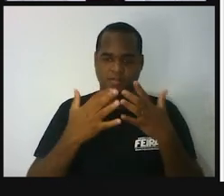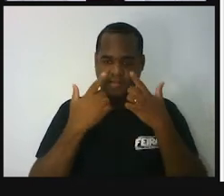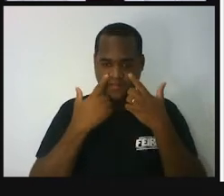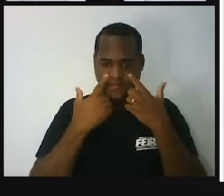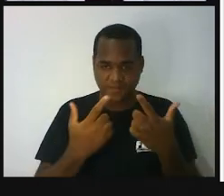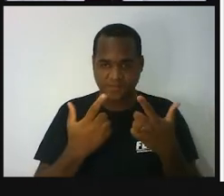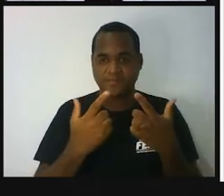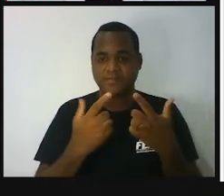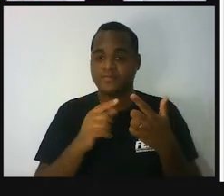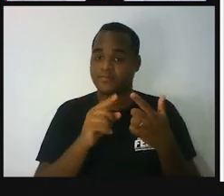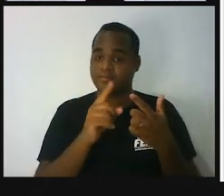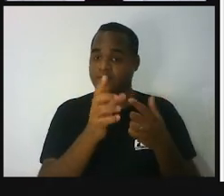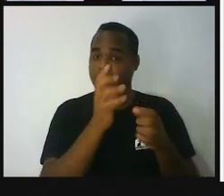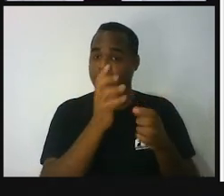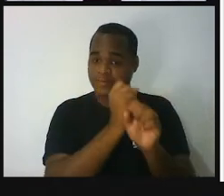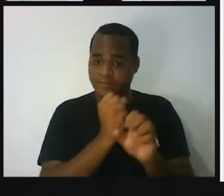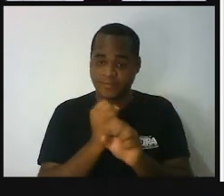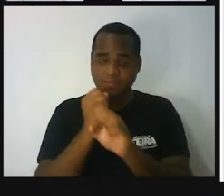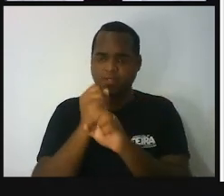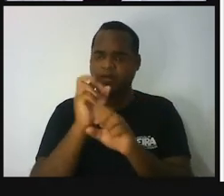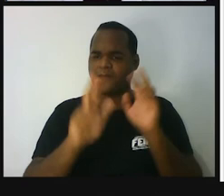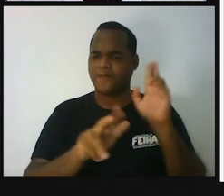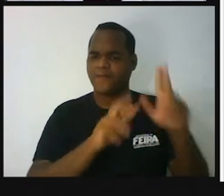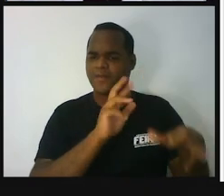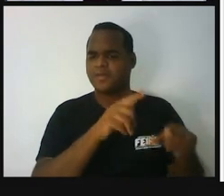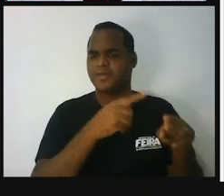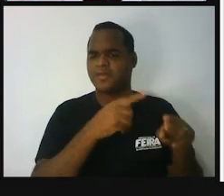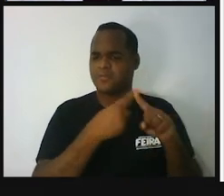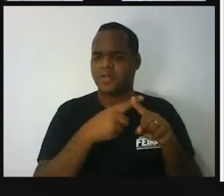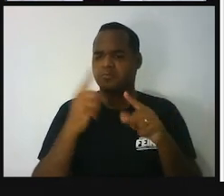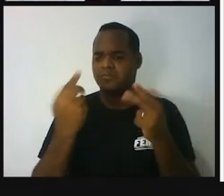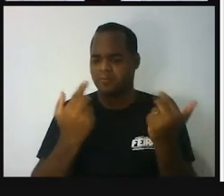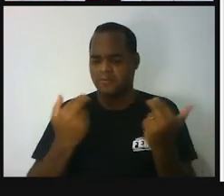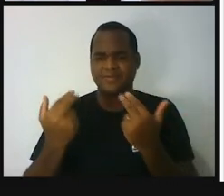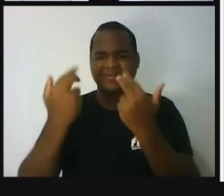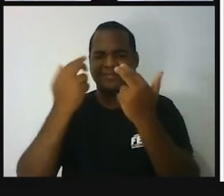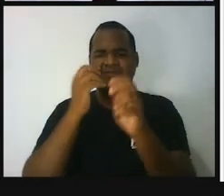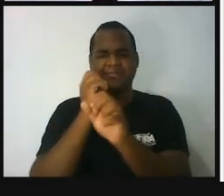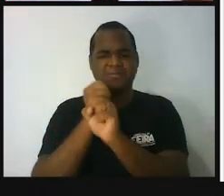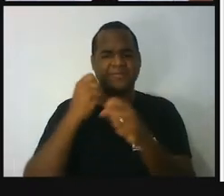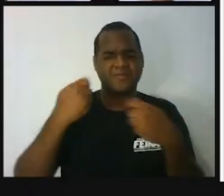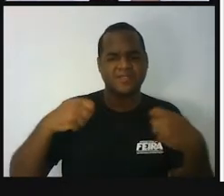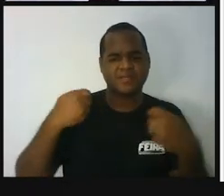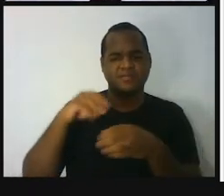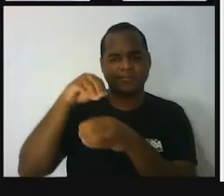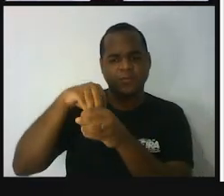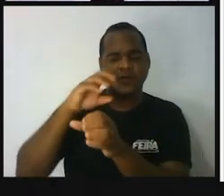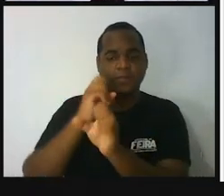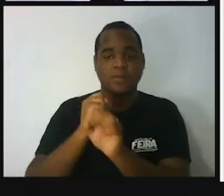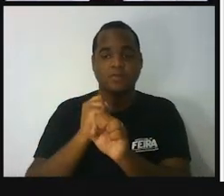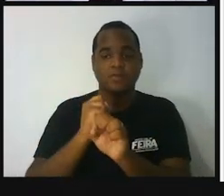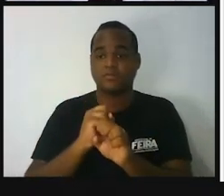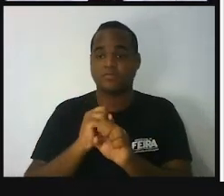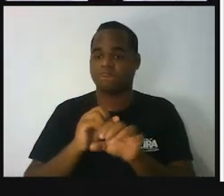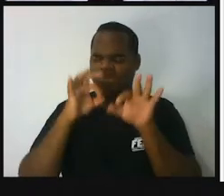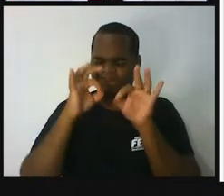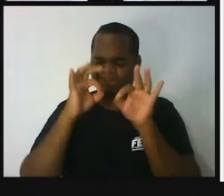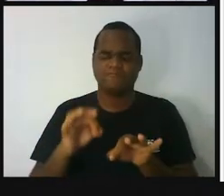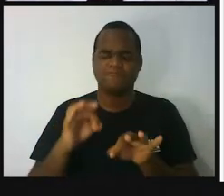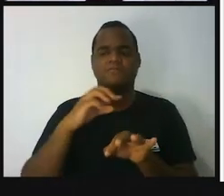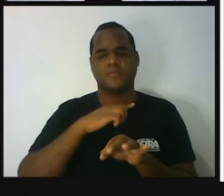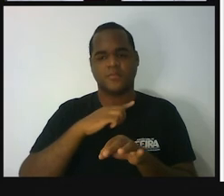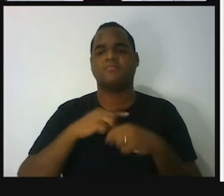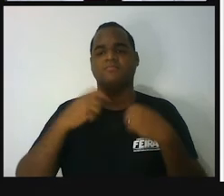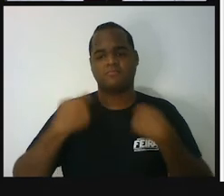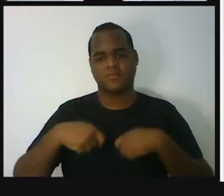lados, não tem a mesma medida, não é regular. Por que que quando os lados são iguais eu tenho que olhar os ângulos para ter muita certeza?